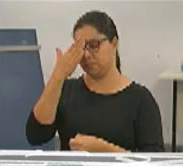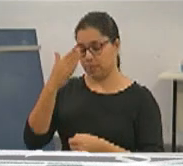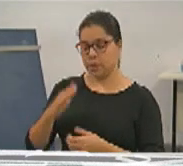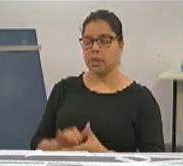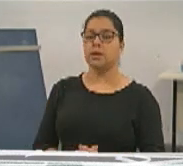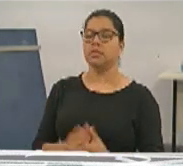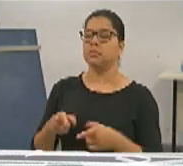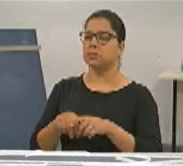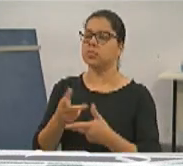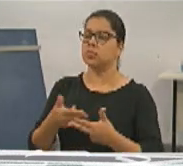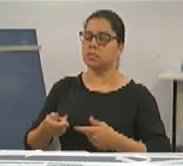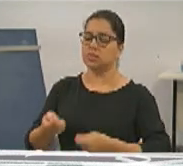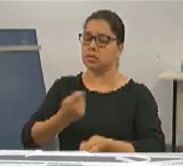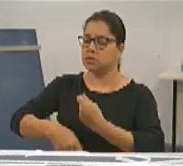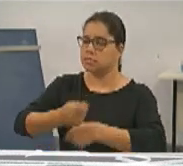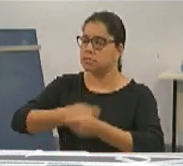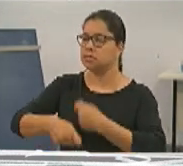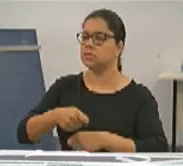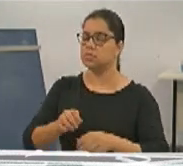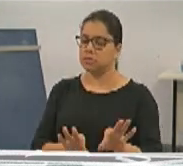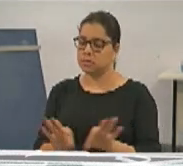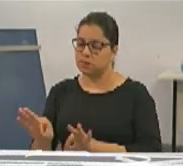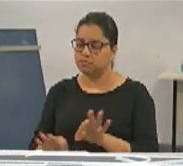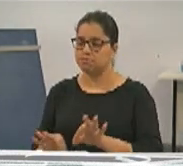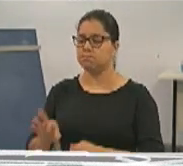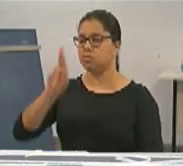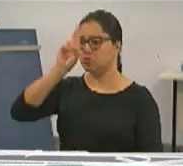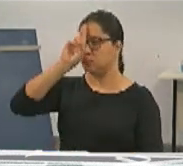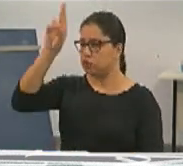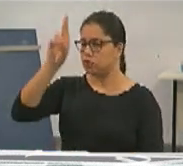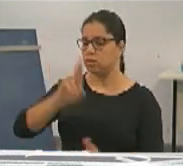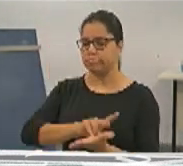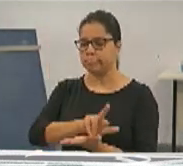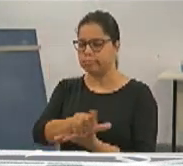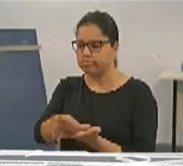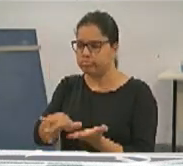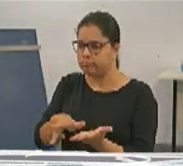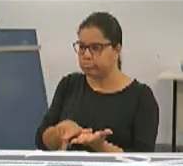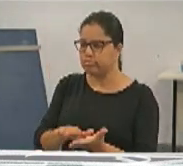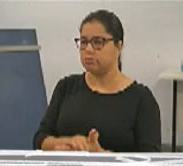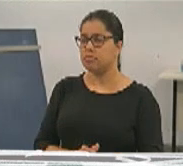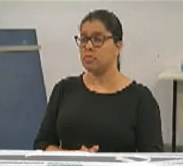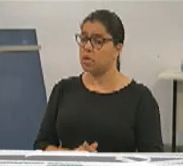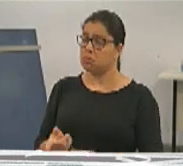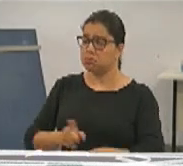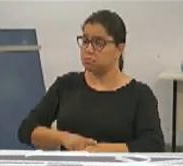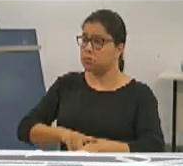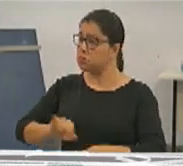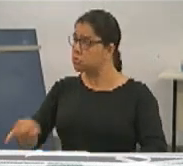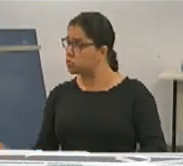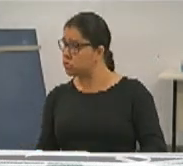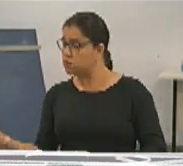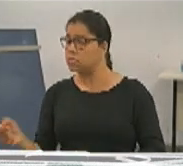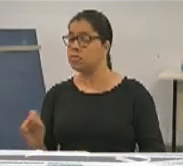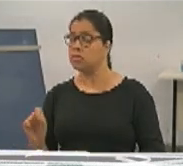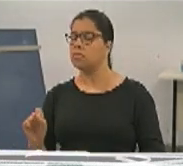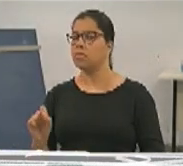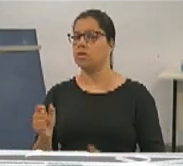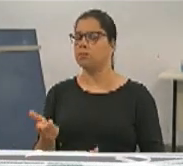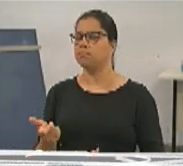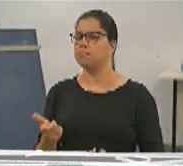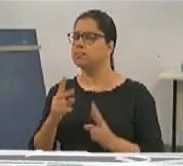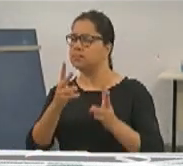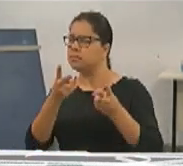né, na FUNAEP, na chefia de gabinete, me oportunizaram um olhar